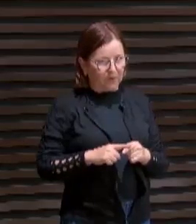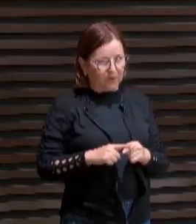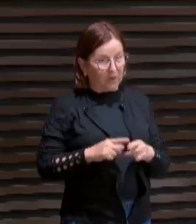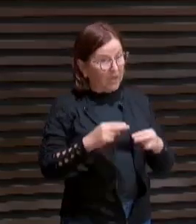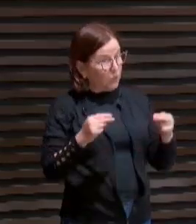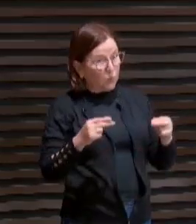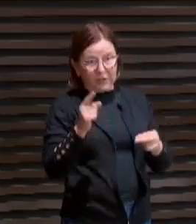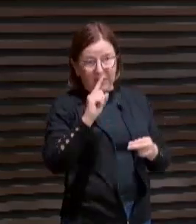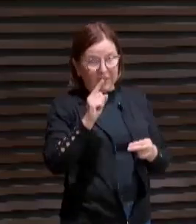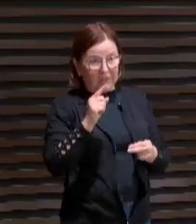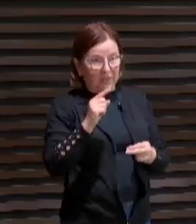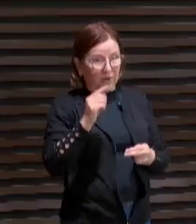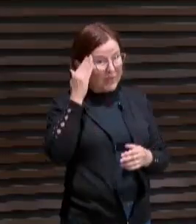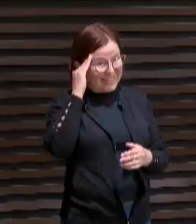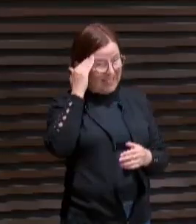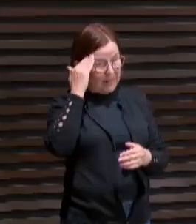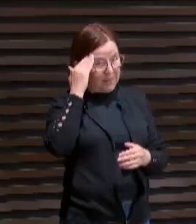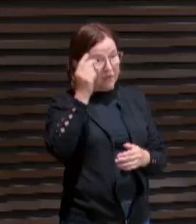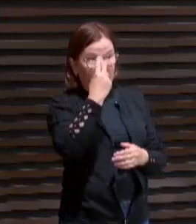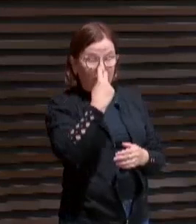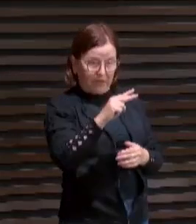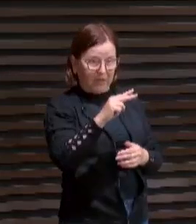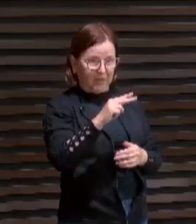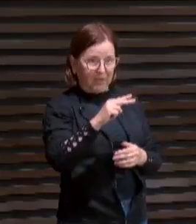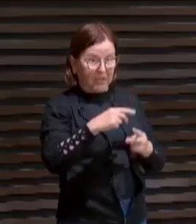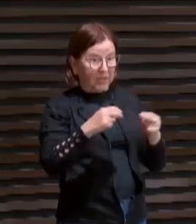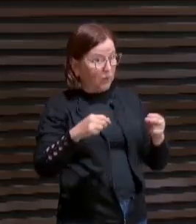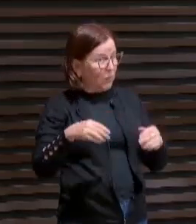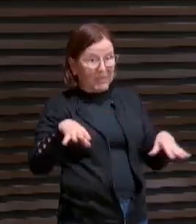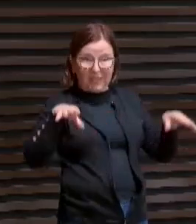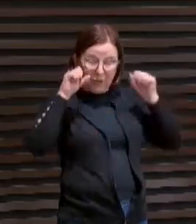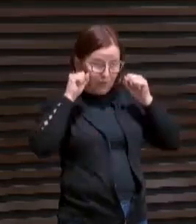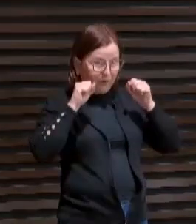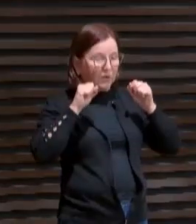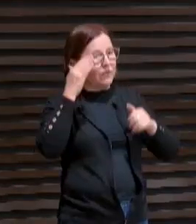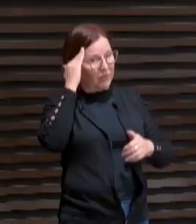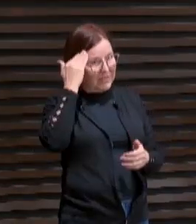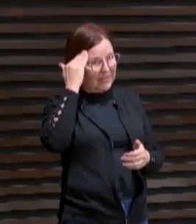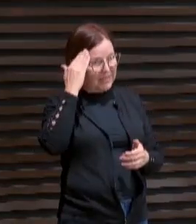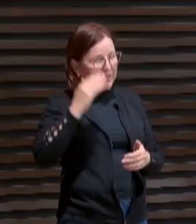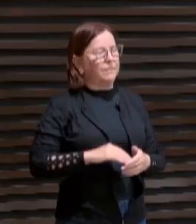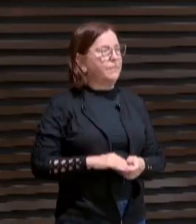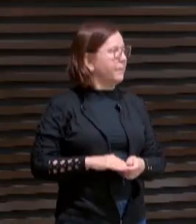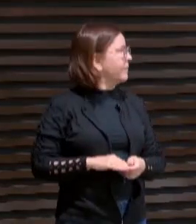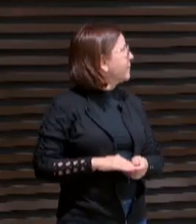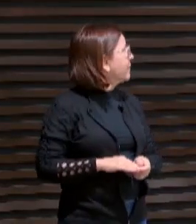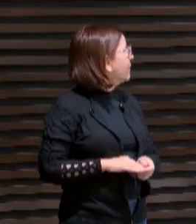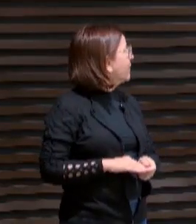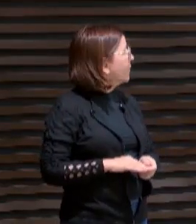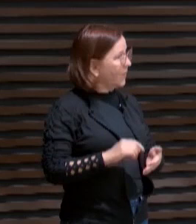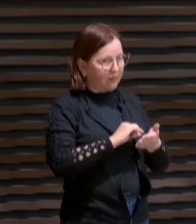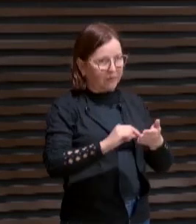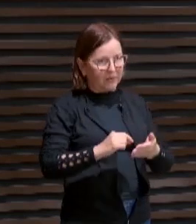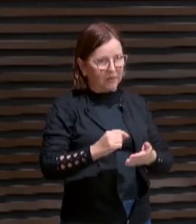verão, e aquilo que não ouviram entenderão. Você prestou atenção no versículo